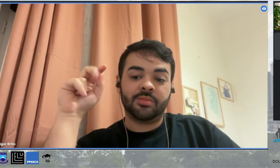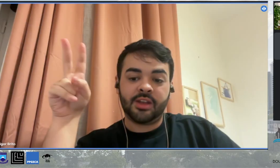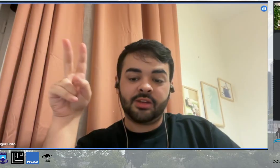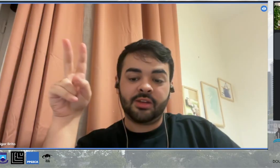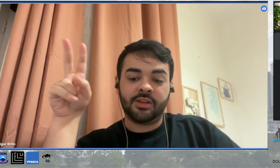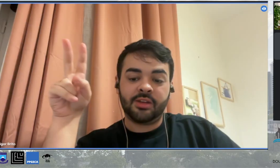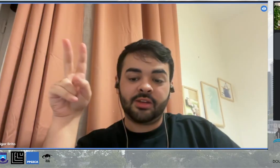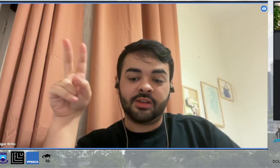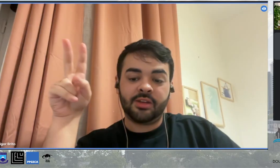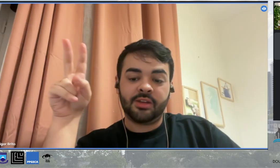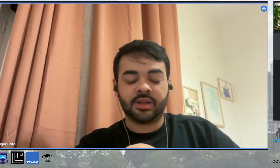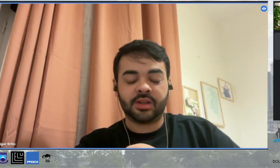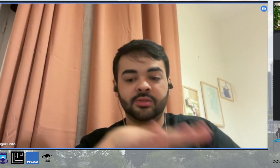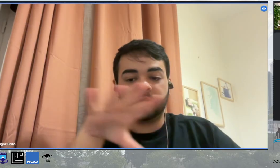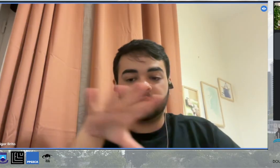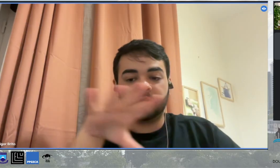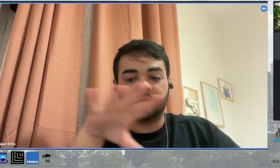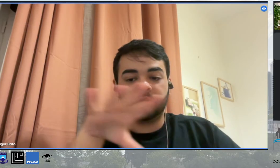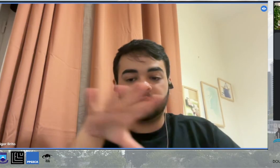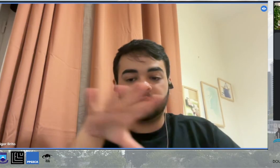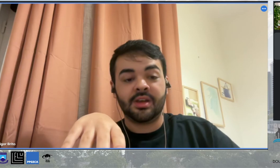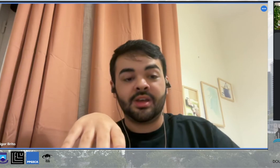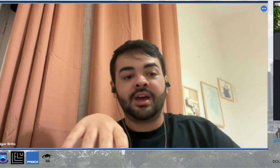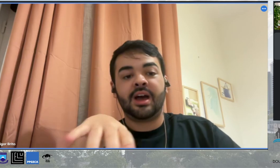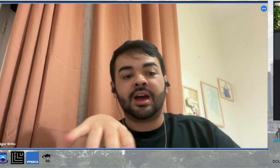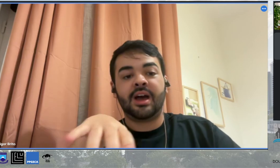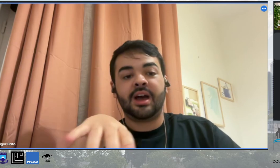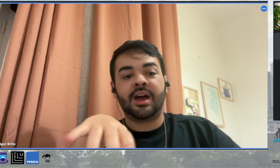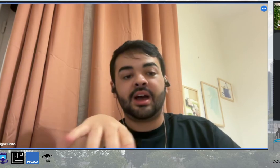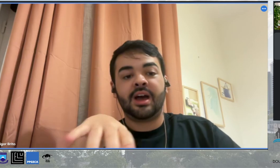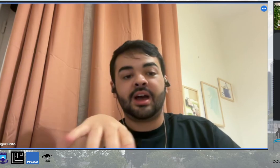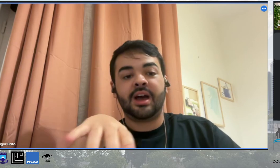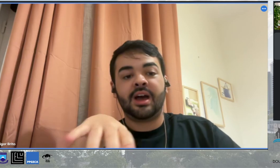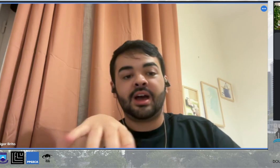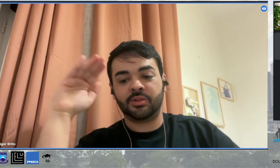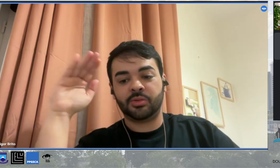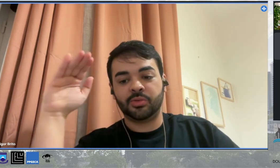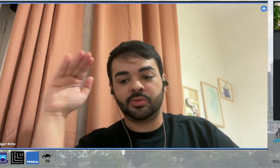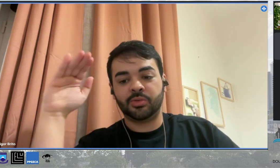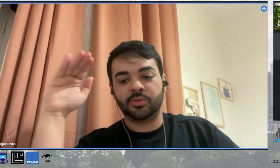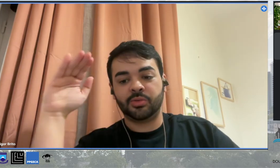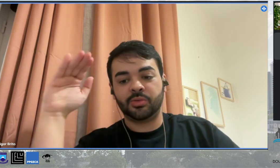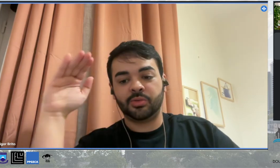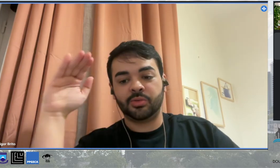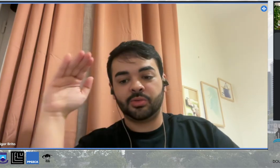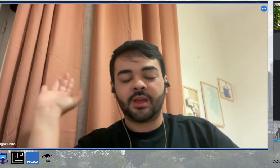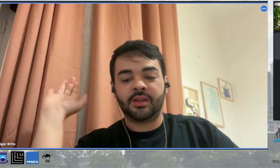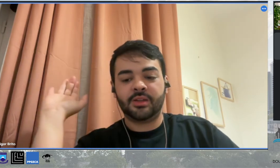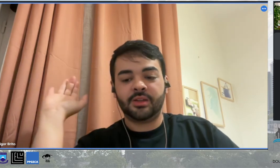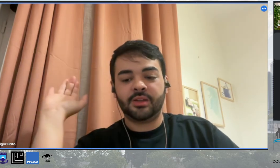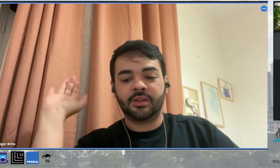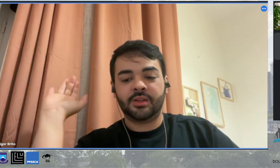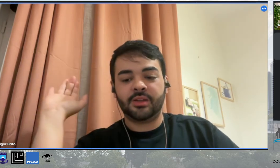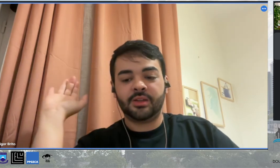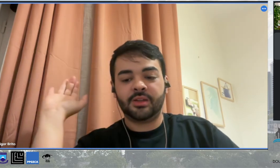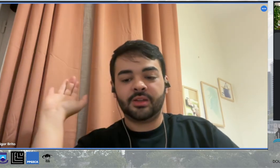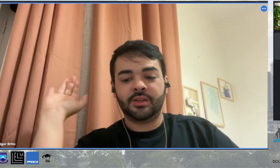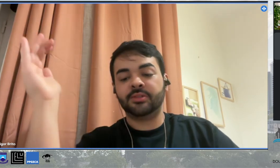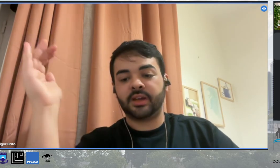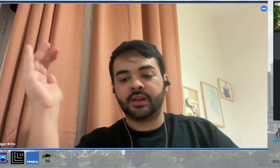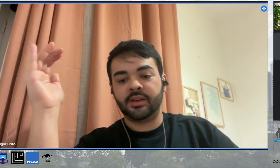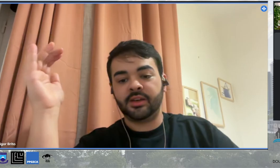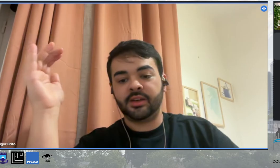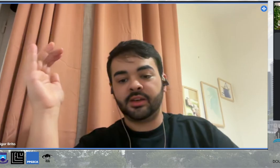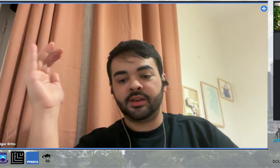termo genérico que serve tanto para o terreno quanto para a superfície. Aí superfície é quando você pega tudo que está